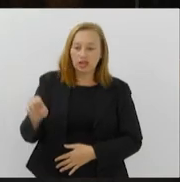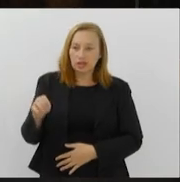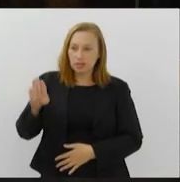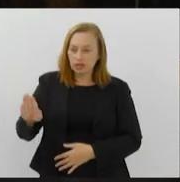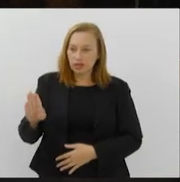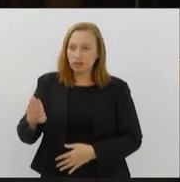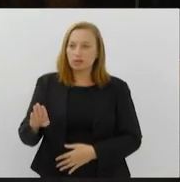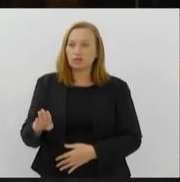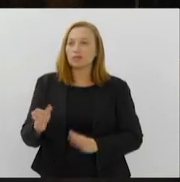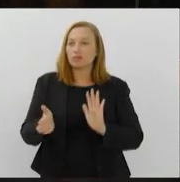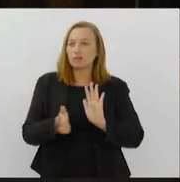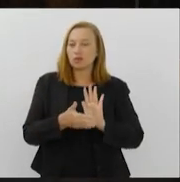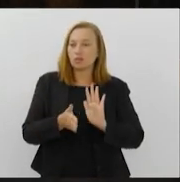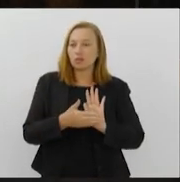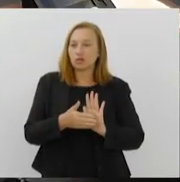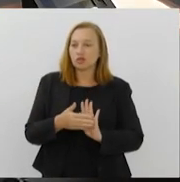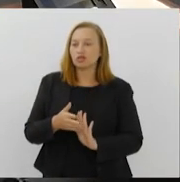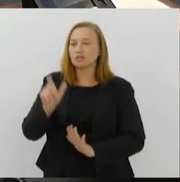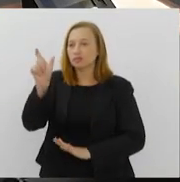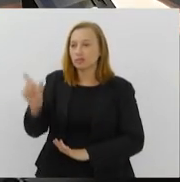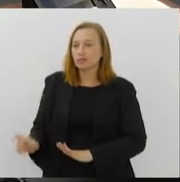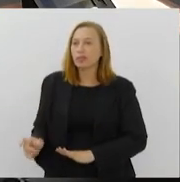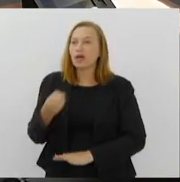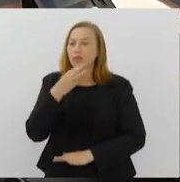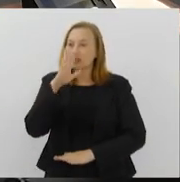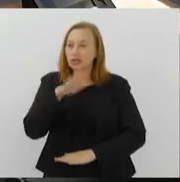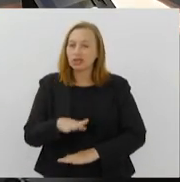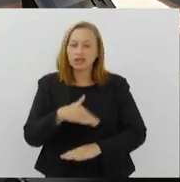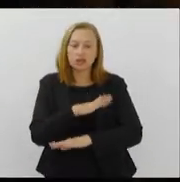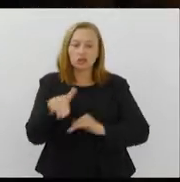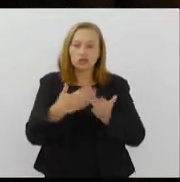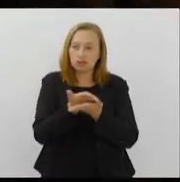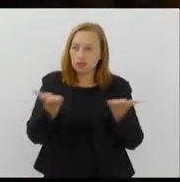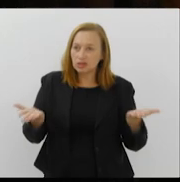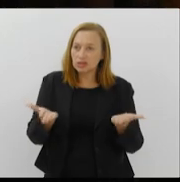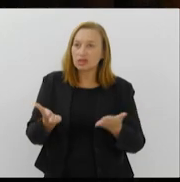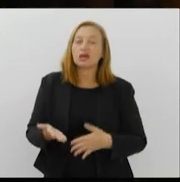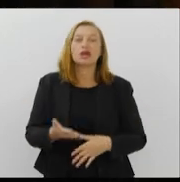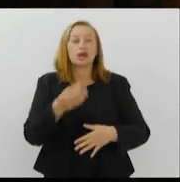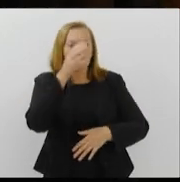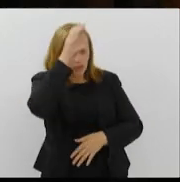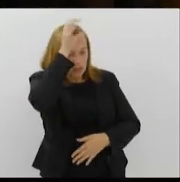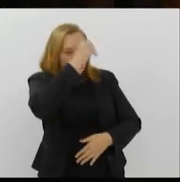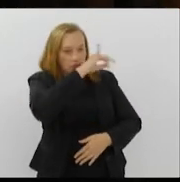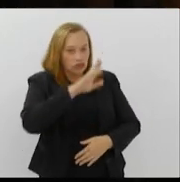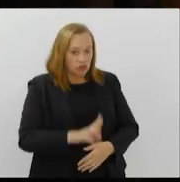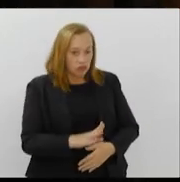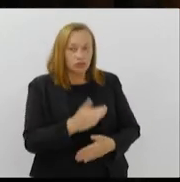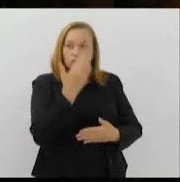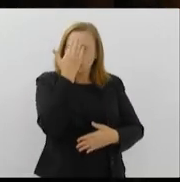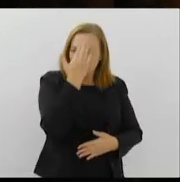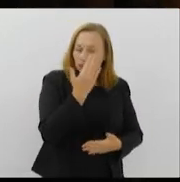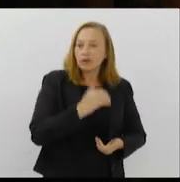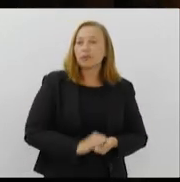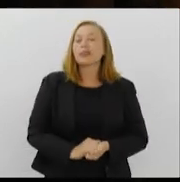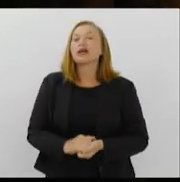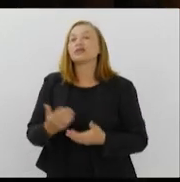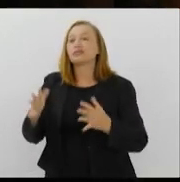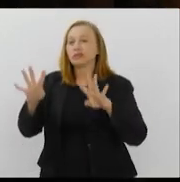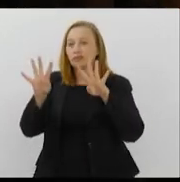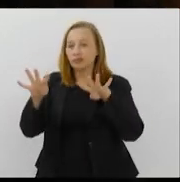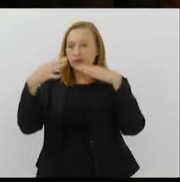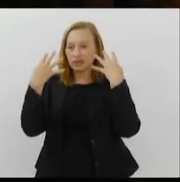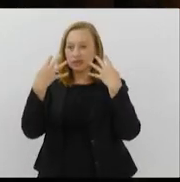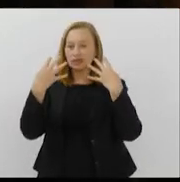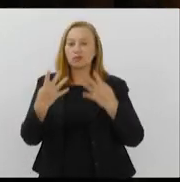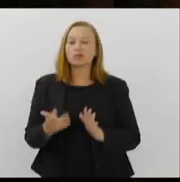da proposta. Uma boa tarde a todos, nossa querida presidente Aju, a todos os colegas. Queria chamar a atenção do plenário